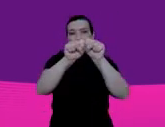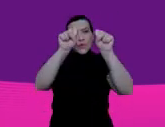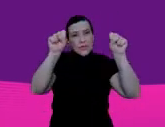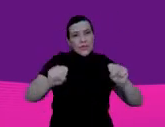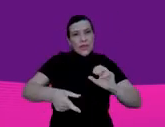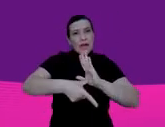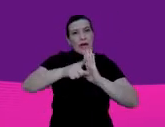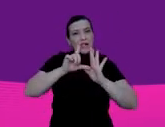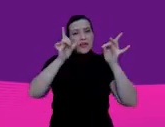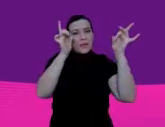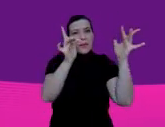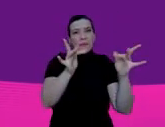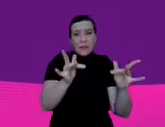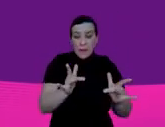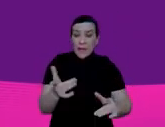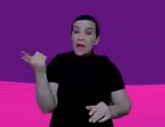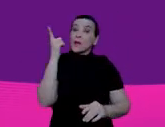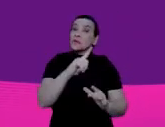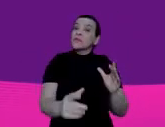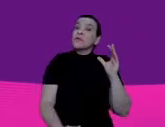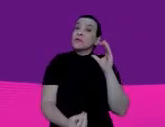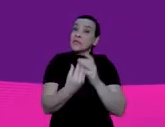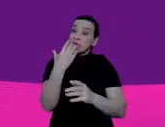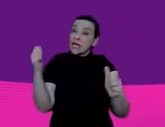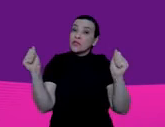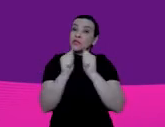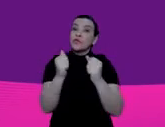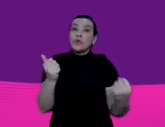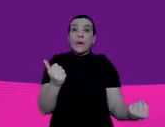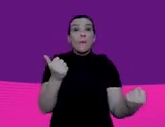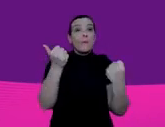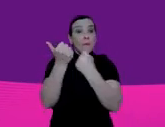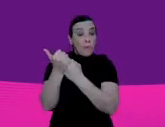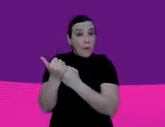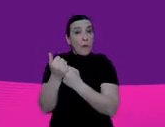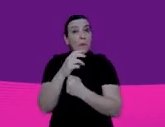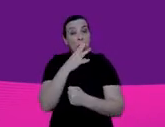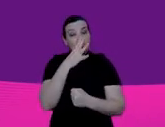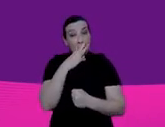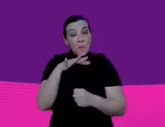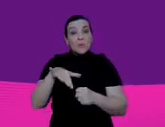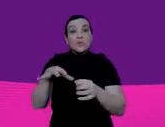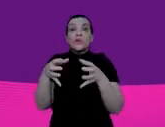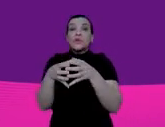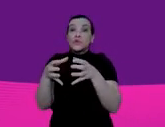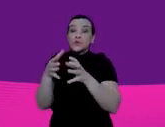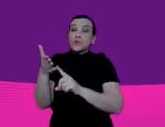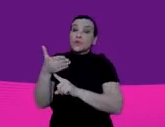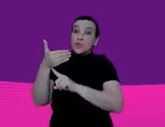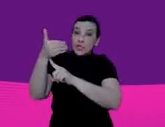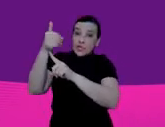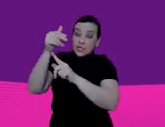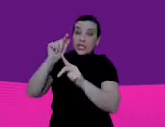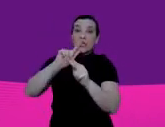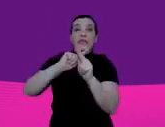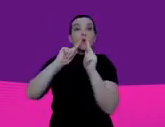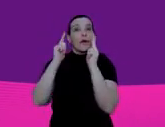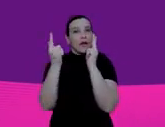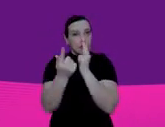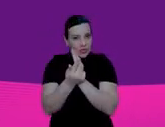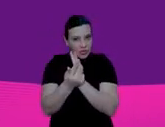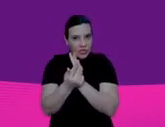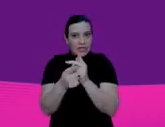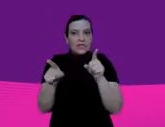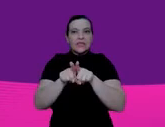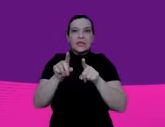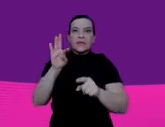conseguiu desenvolver com um apoio fenomenal da equipe de tecnologia da UHG, não poderia deixar de citar o Thiago Frigini, que também